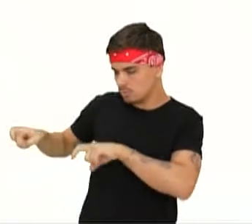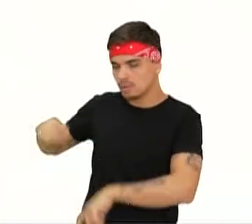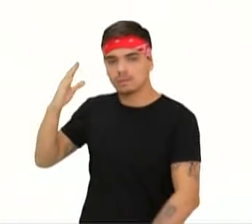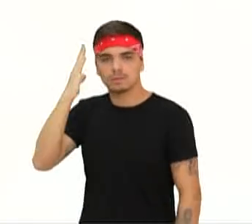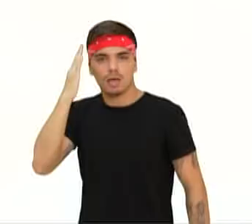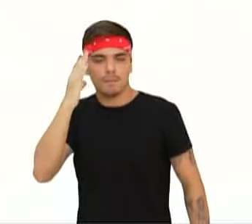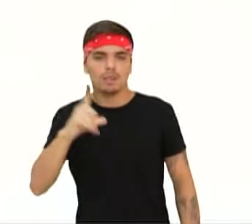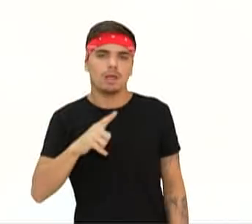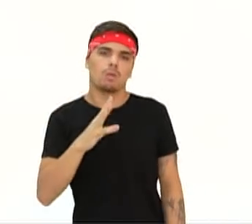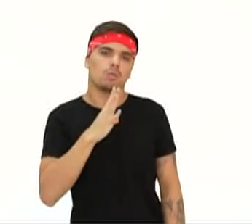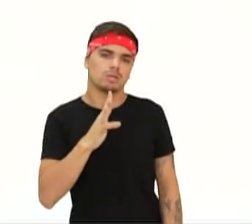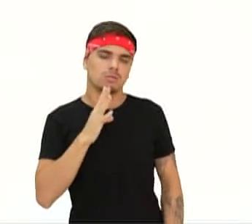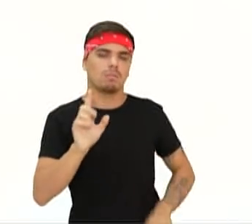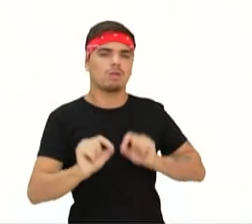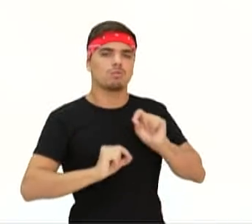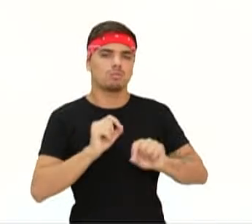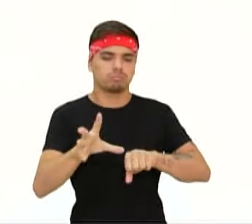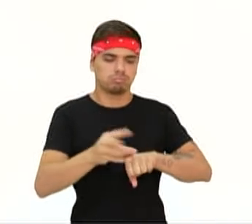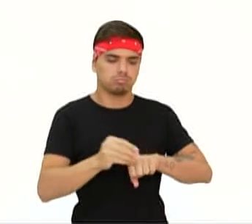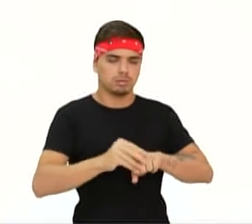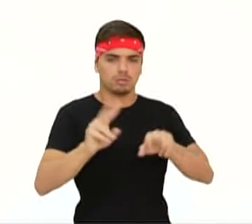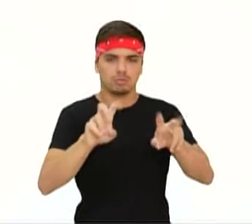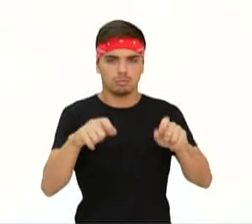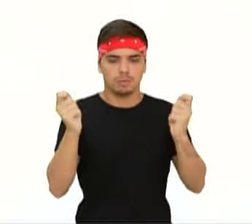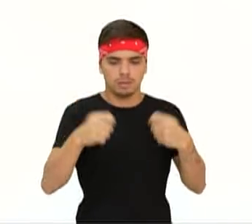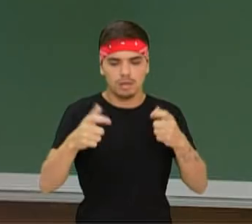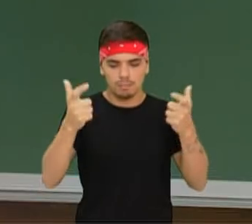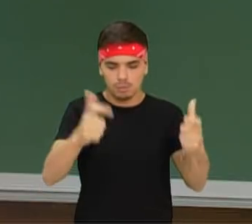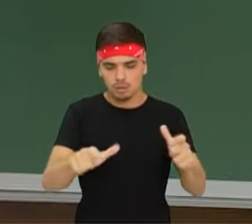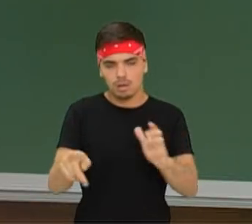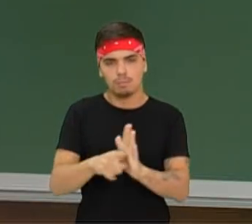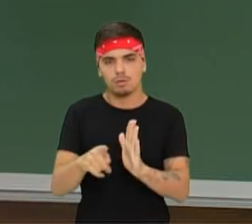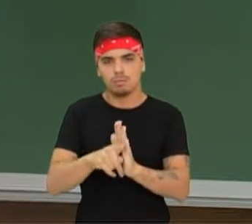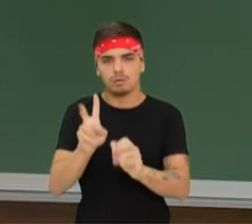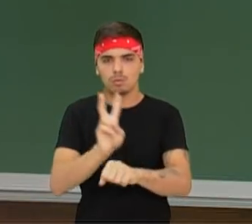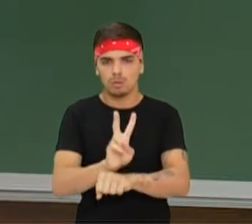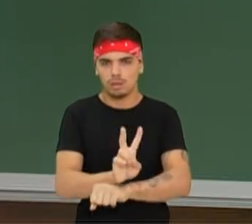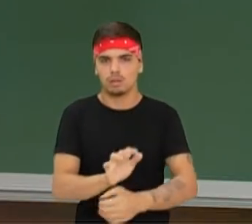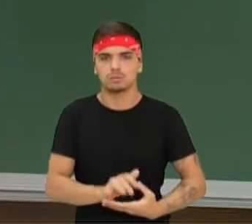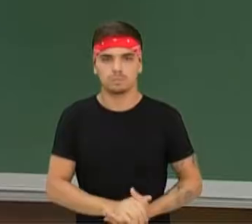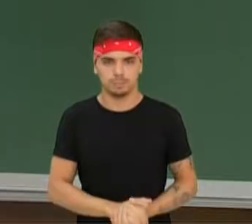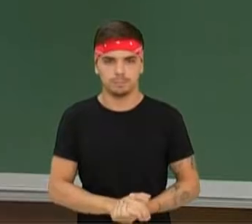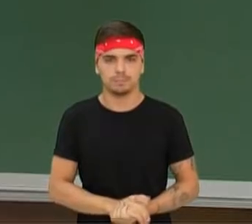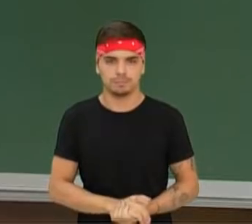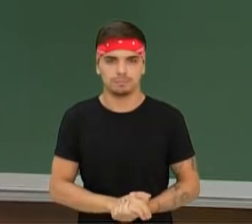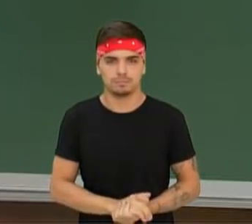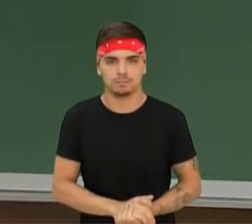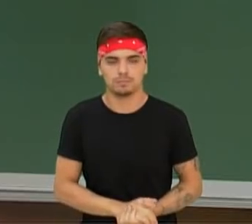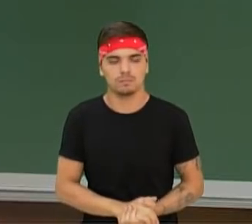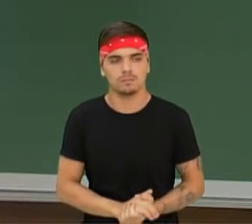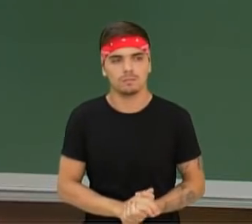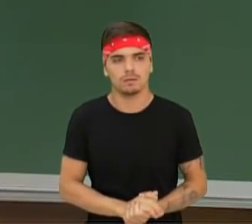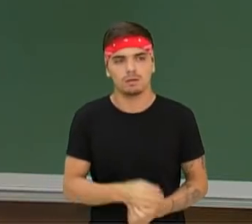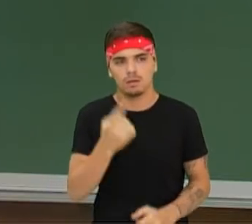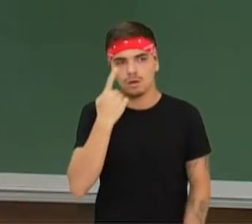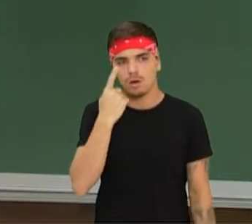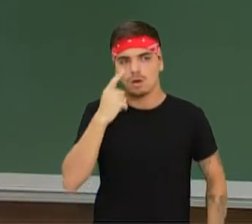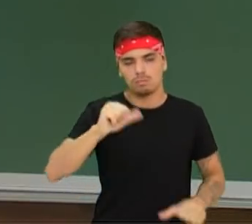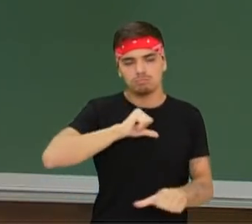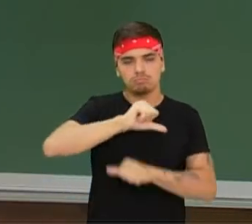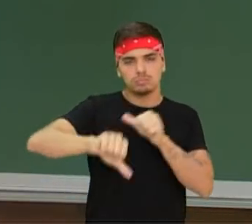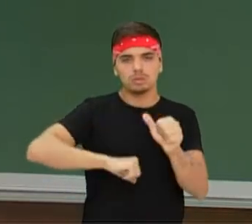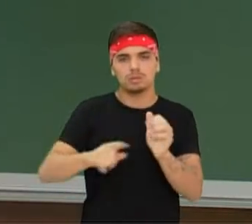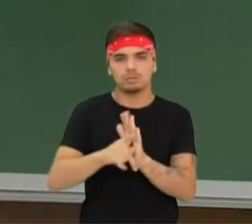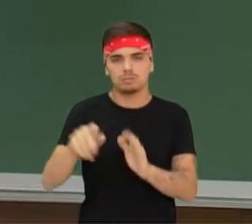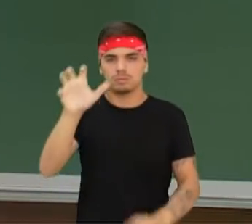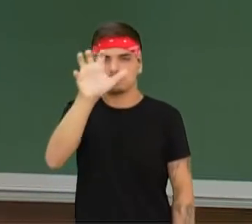tenha o conhecimento do que ele pode trazer para a região onde vai ter a pecuária. Mudanças climáticas e